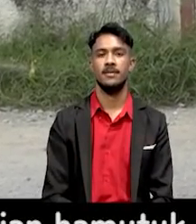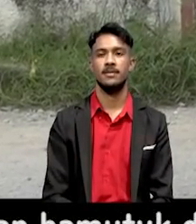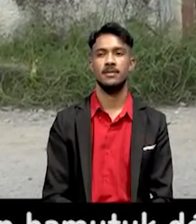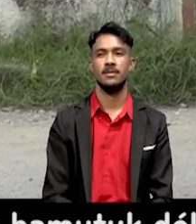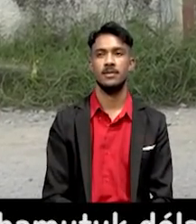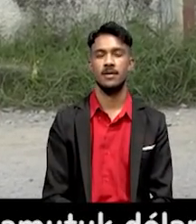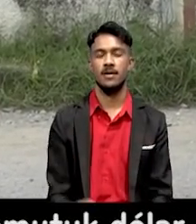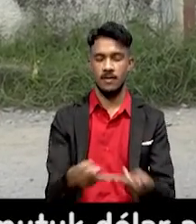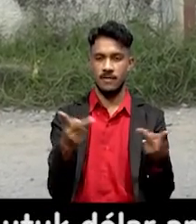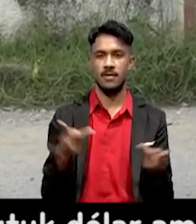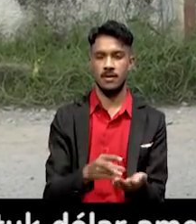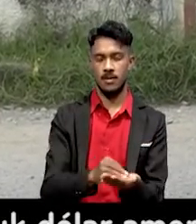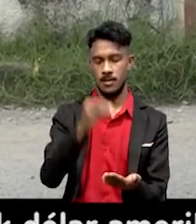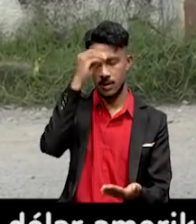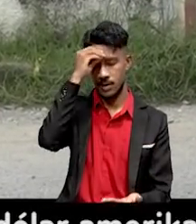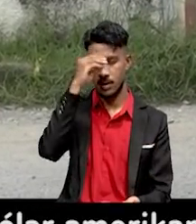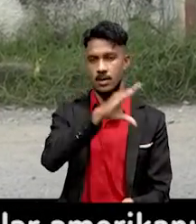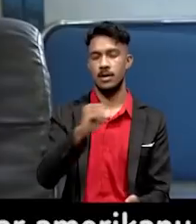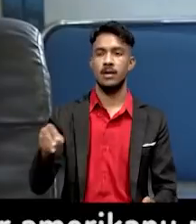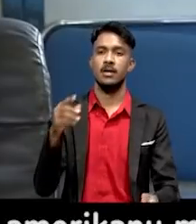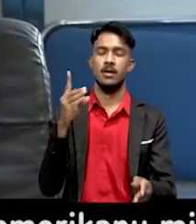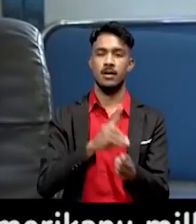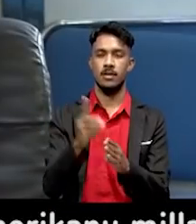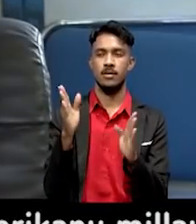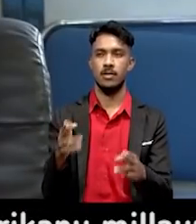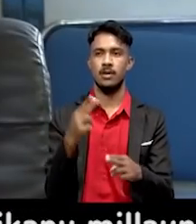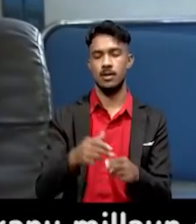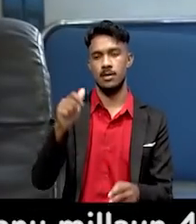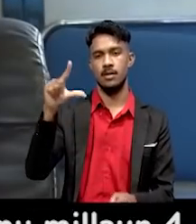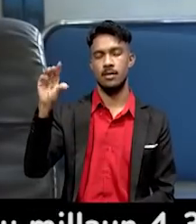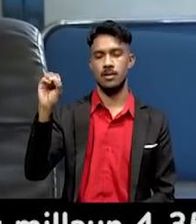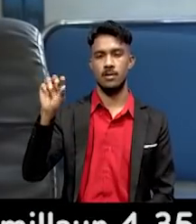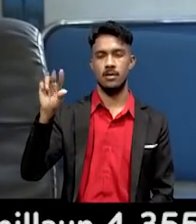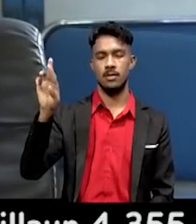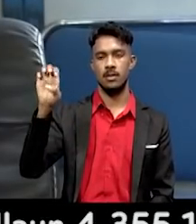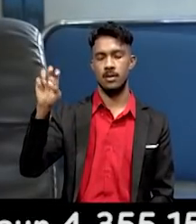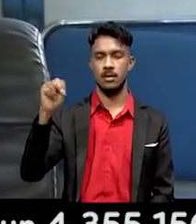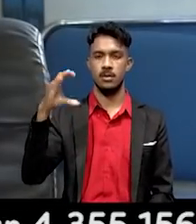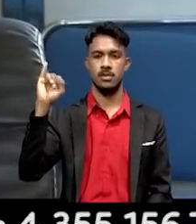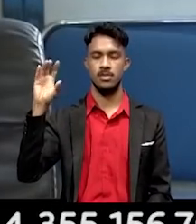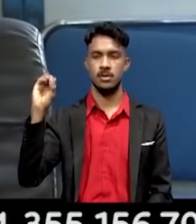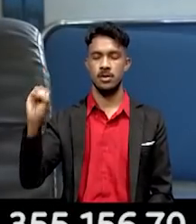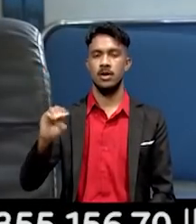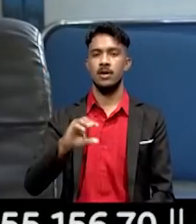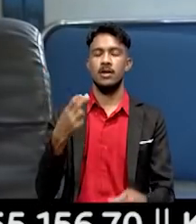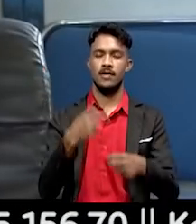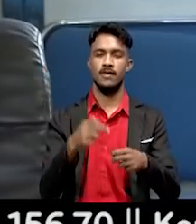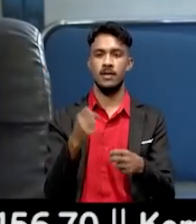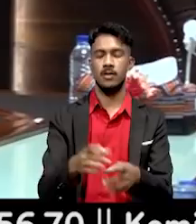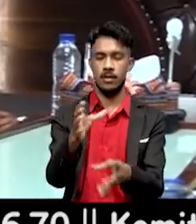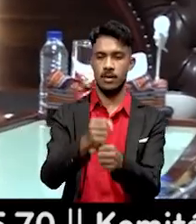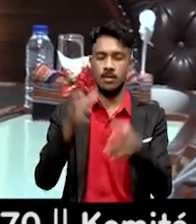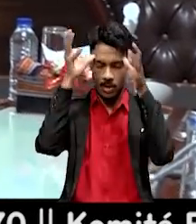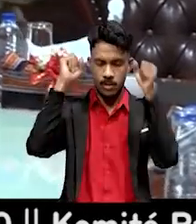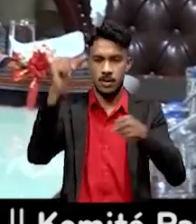Academista José Antônio Lourenço da Costa Raptuir, su certebe satu geração fon cair cargo presidente da República e retinang